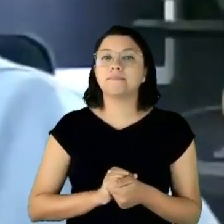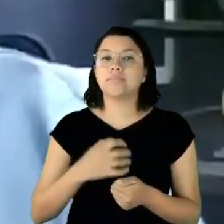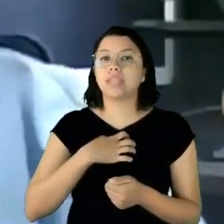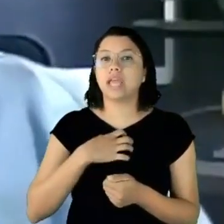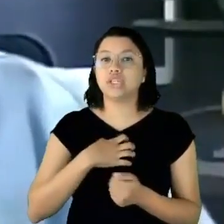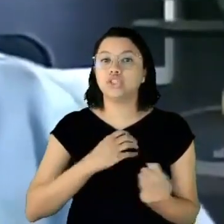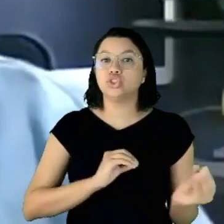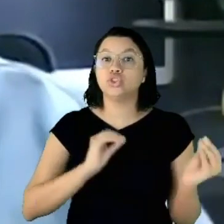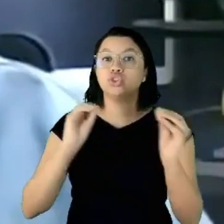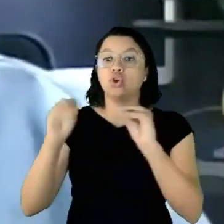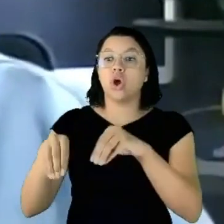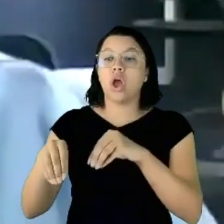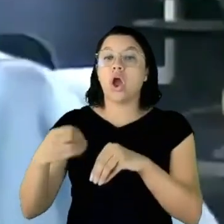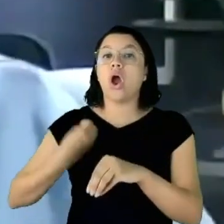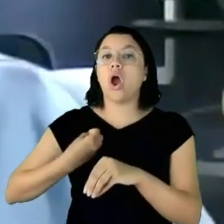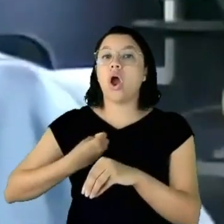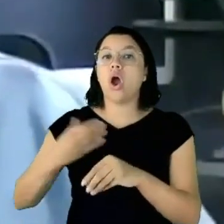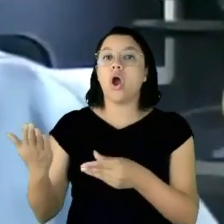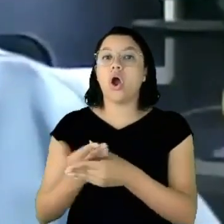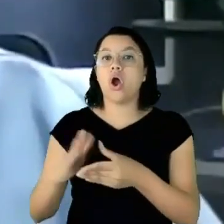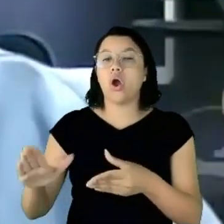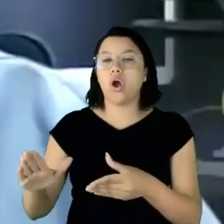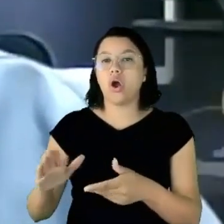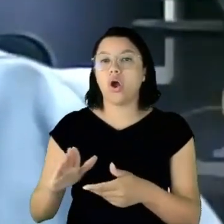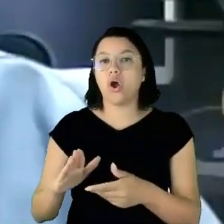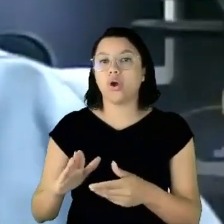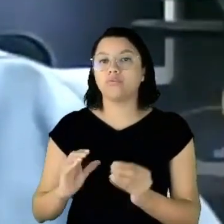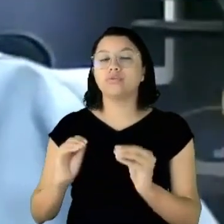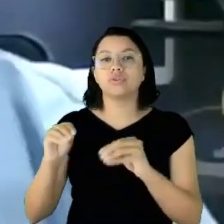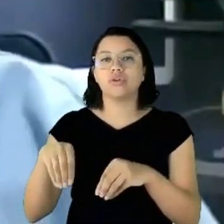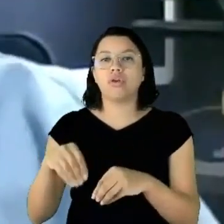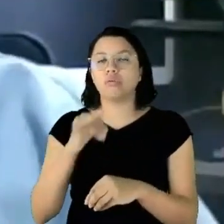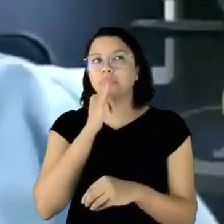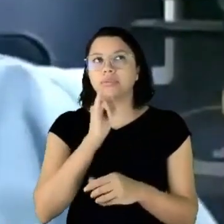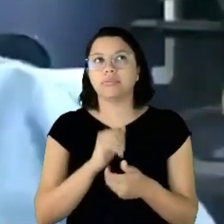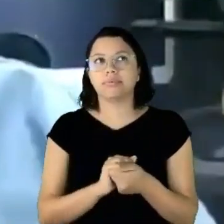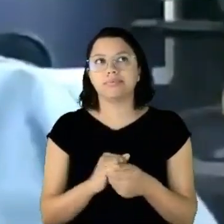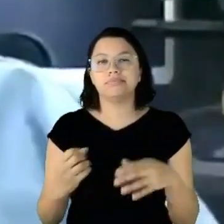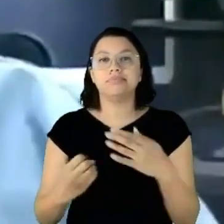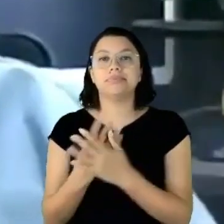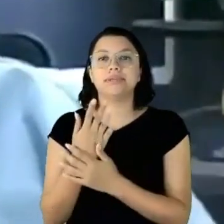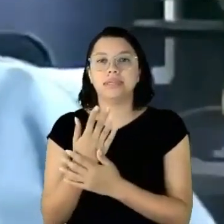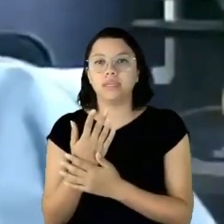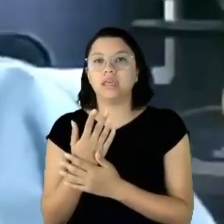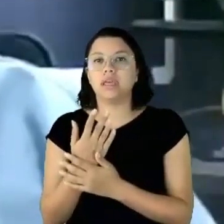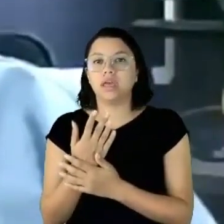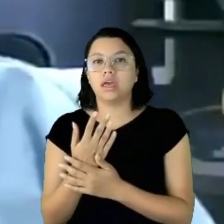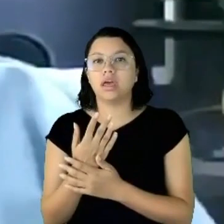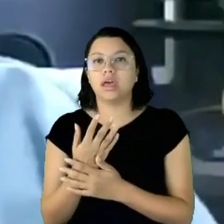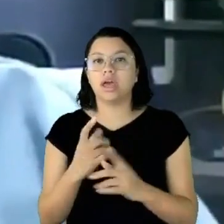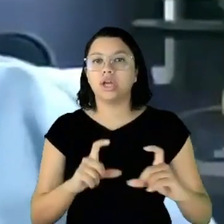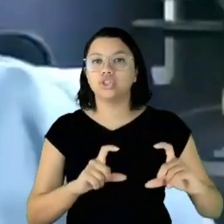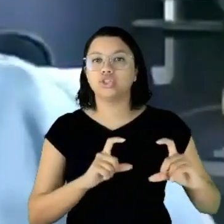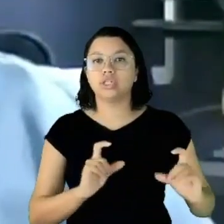de se jogar o número do processo você joga lá por exemplo cria a etiqueta final 1